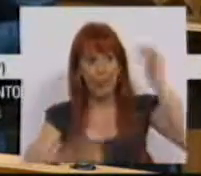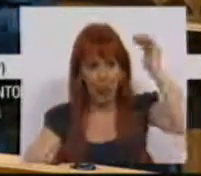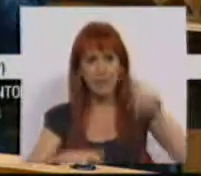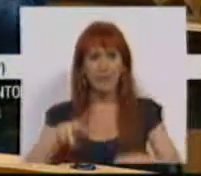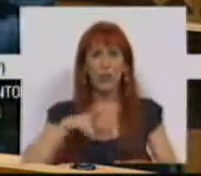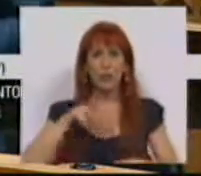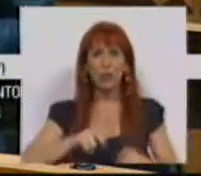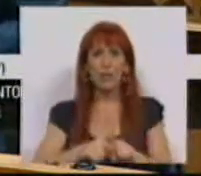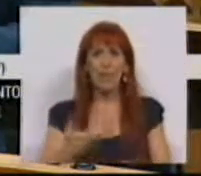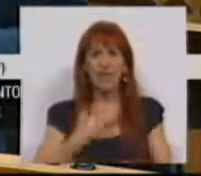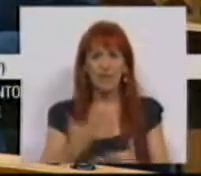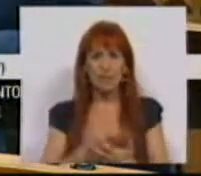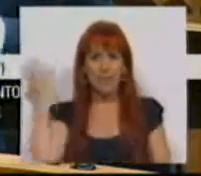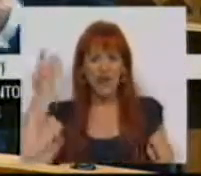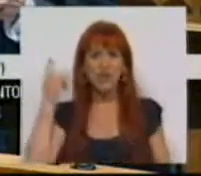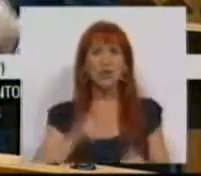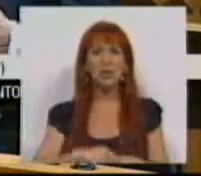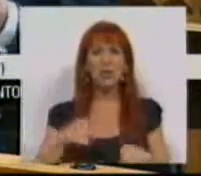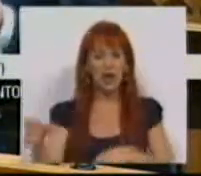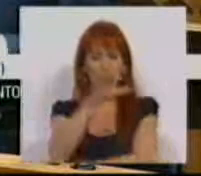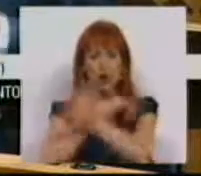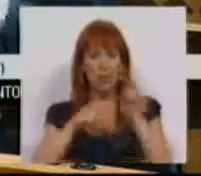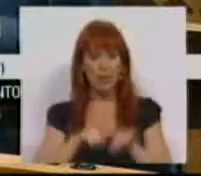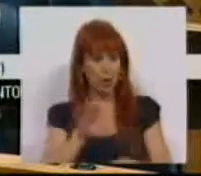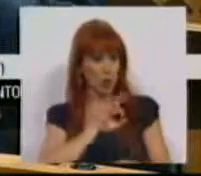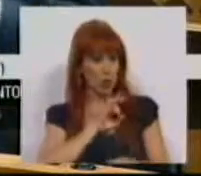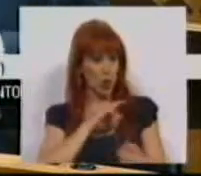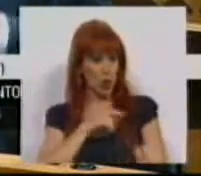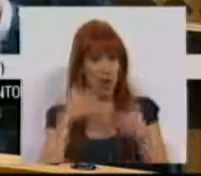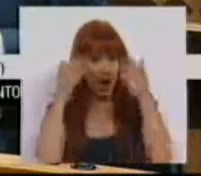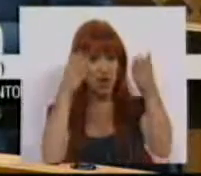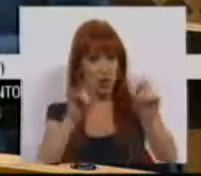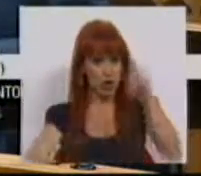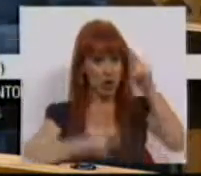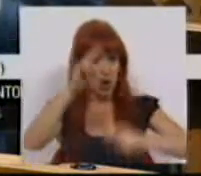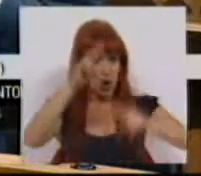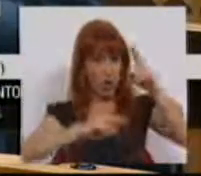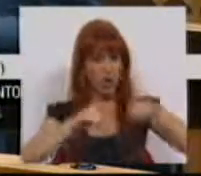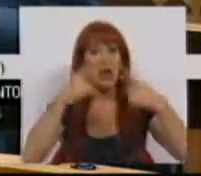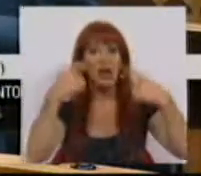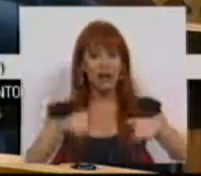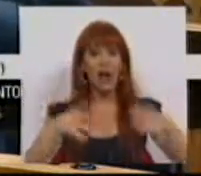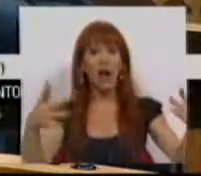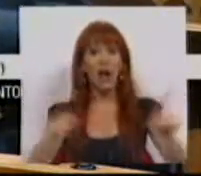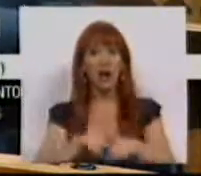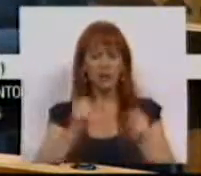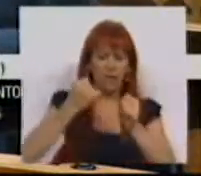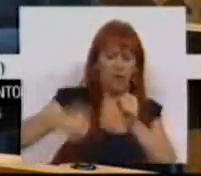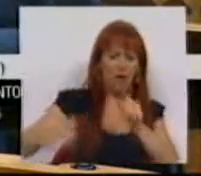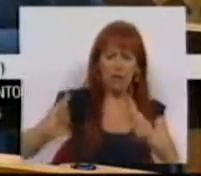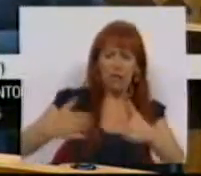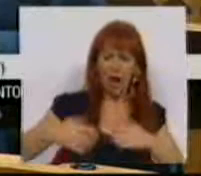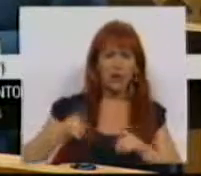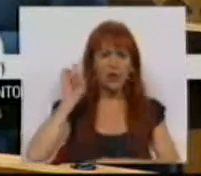o país está mais endividado. A Europa que o senhor está a ajudar a construir está-se a negar nos